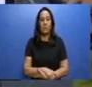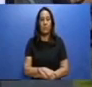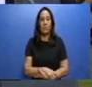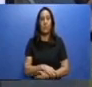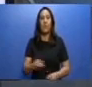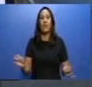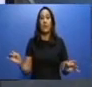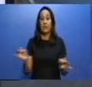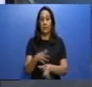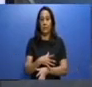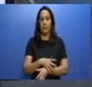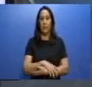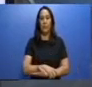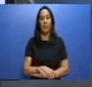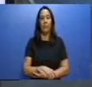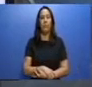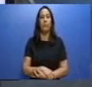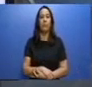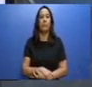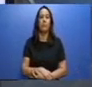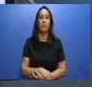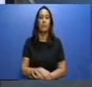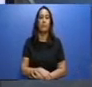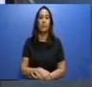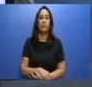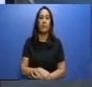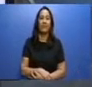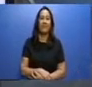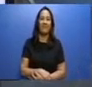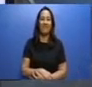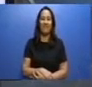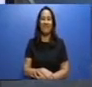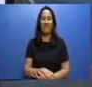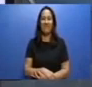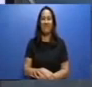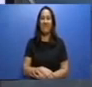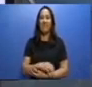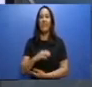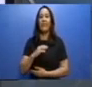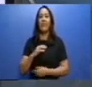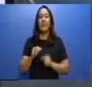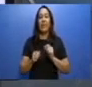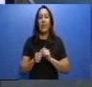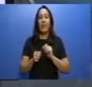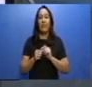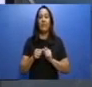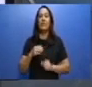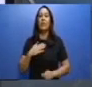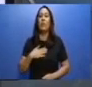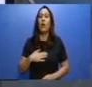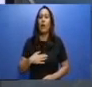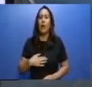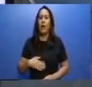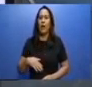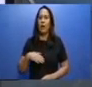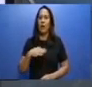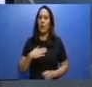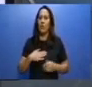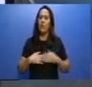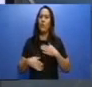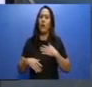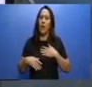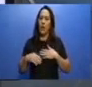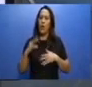Vamos lá. Essa aqui vai precisar dar um pause, né, gente? Para fazer com calma, bem bonito. Tá bom?